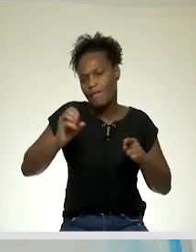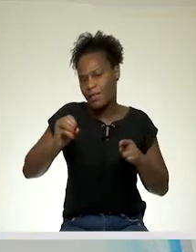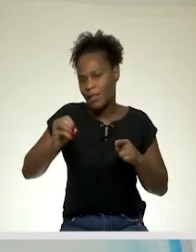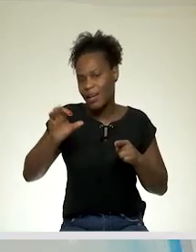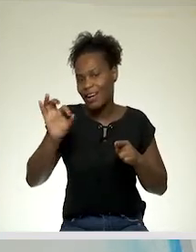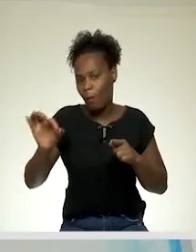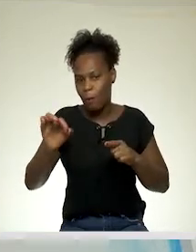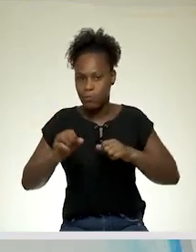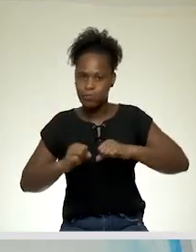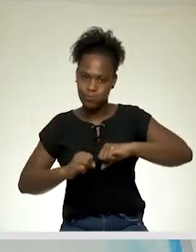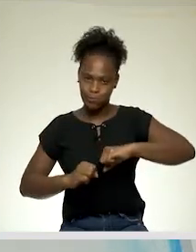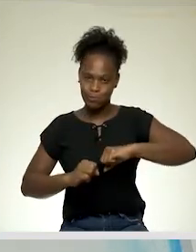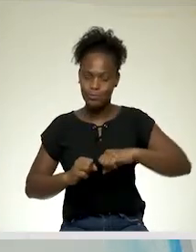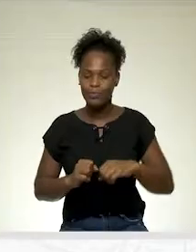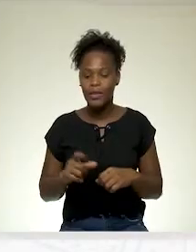graus.